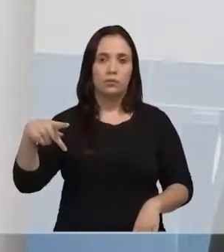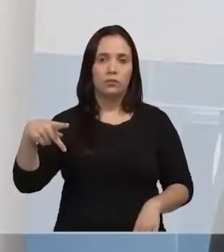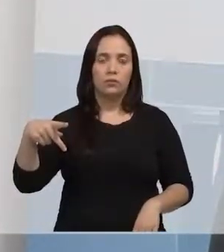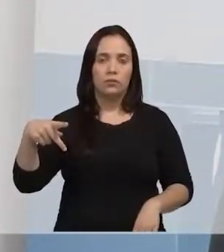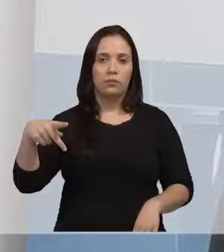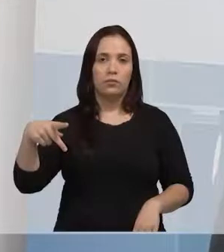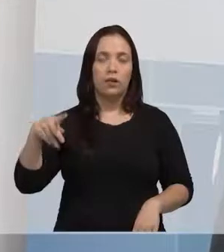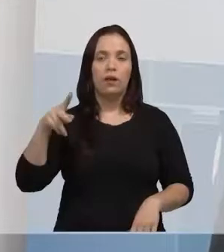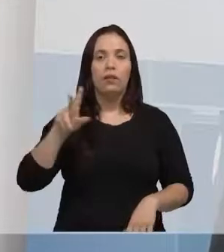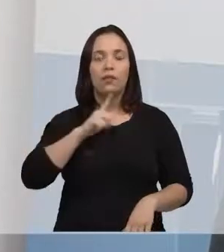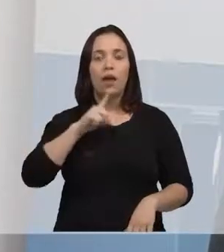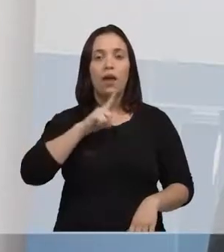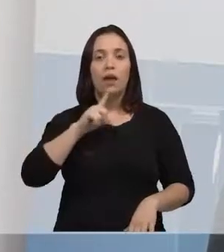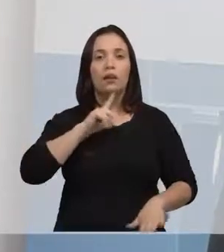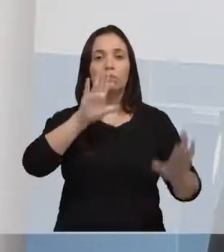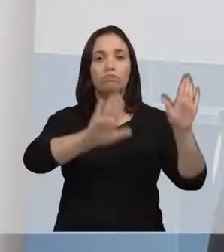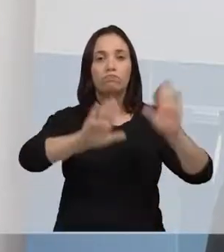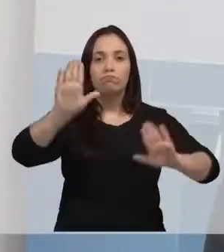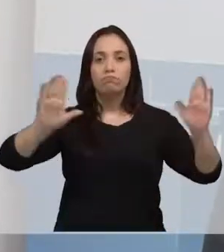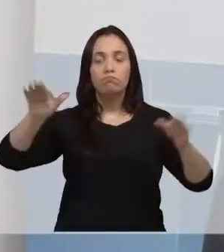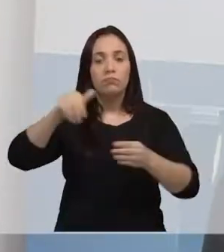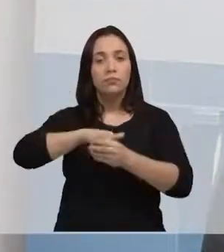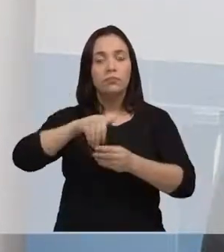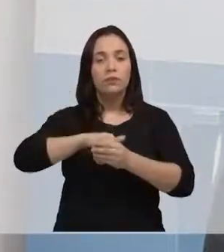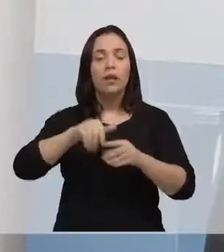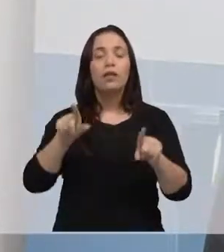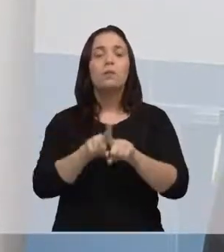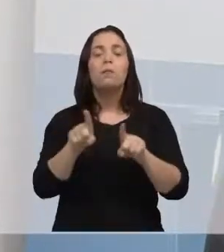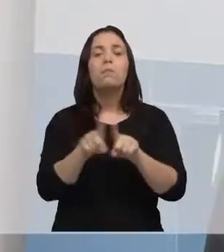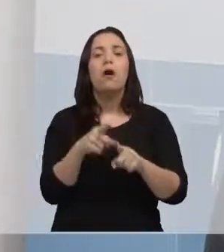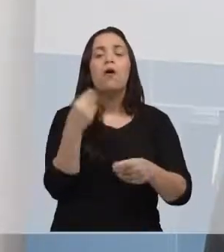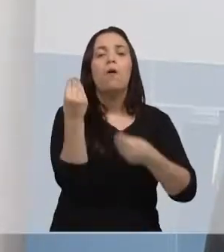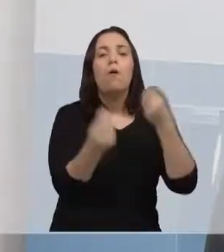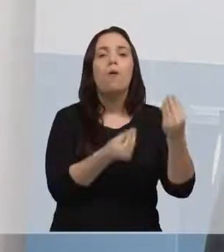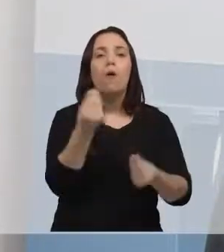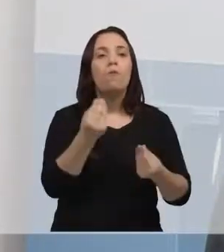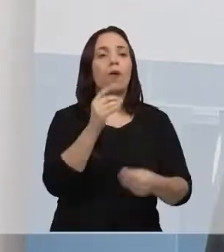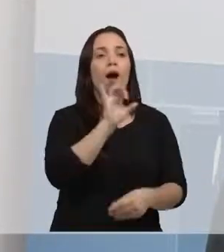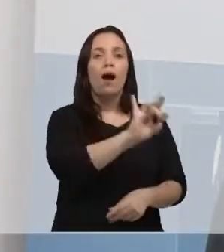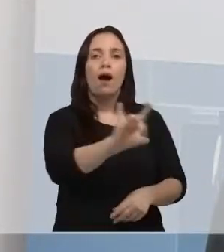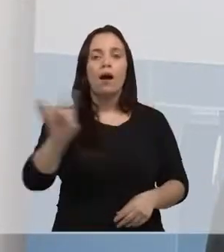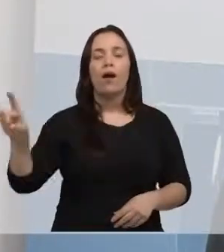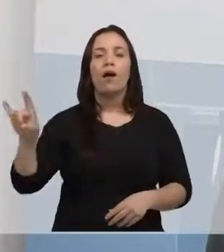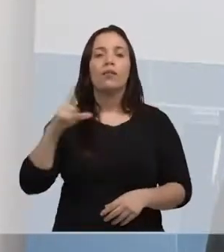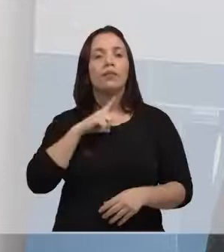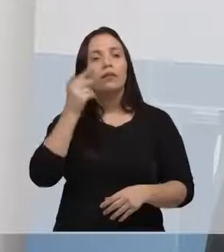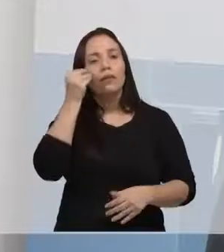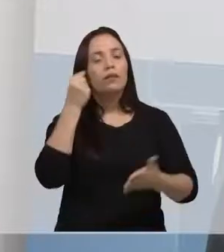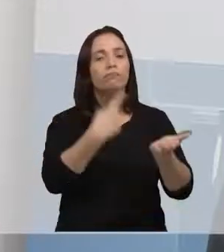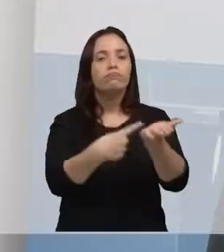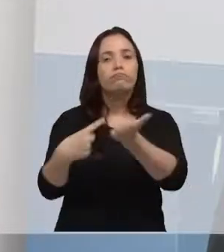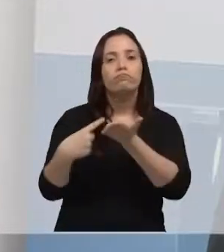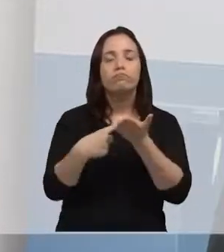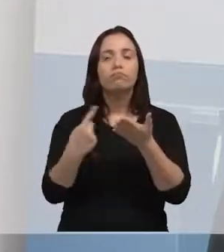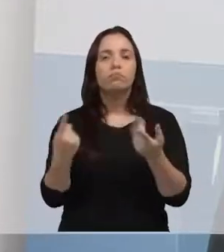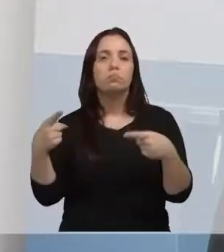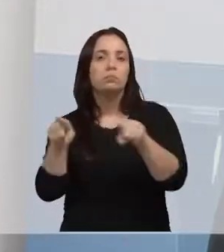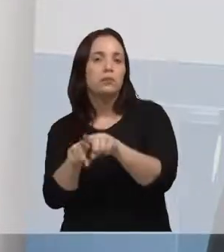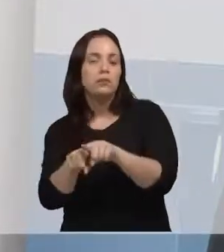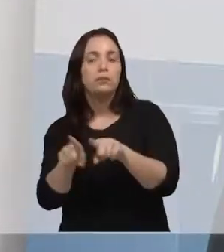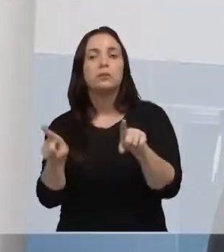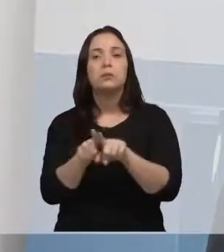as pré-candidaturas existentes e os passos que estão sendo dados para possíveis acordos e até mesmo retirada